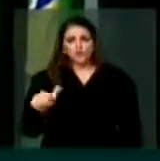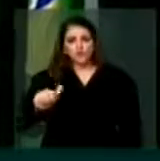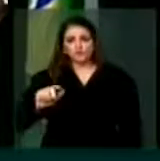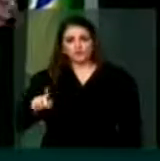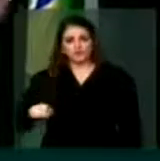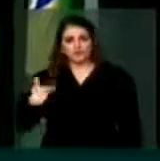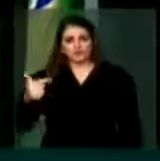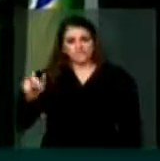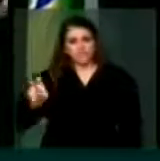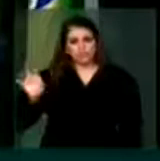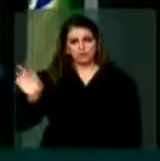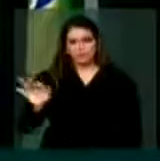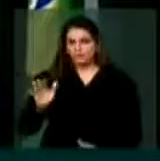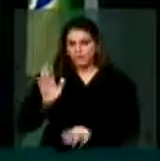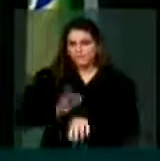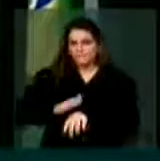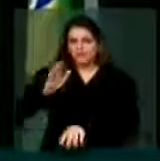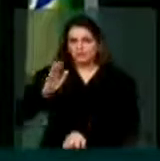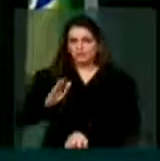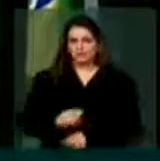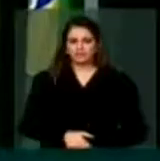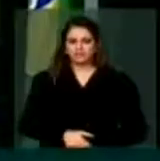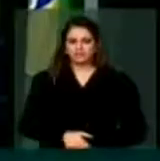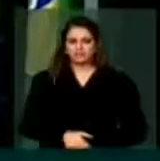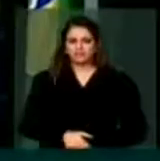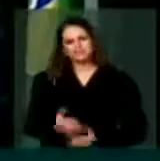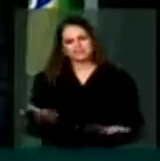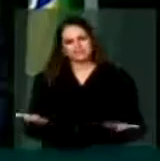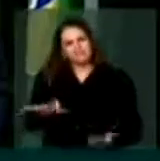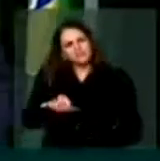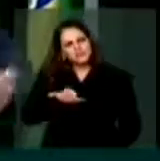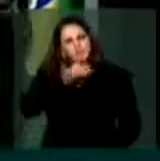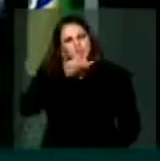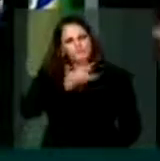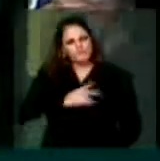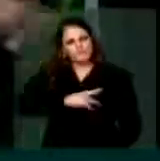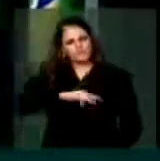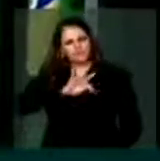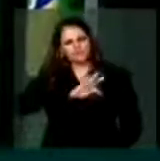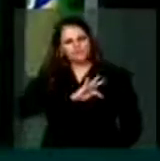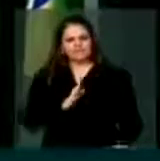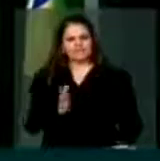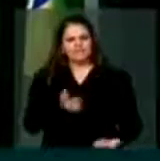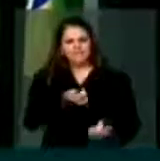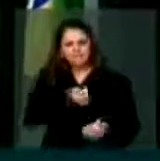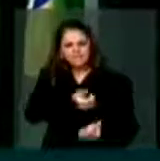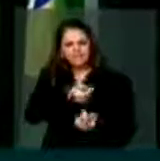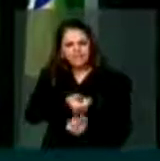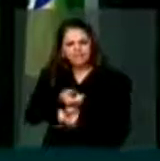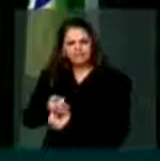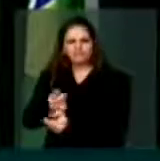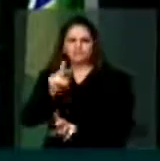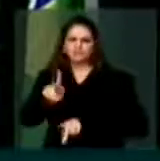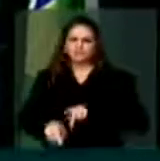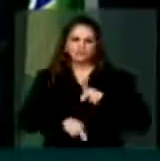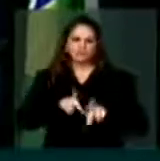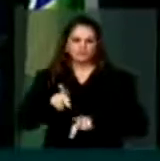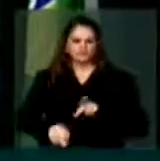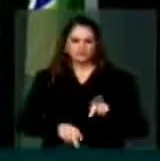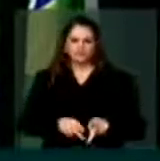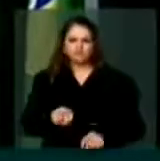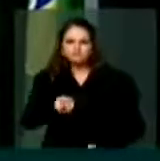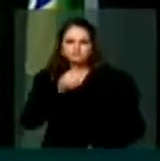11,25%. Essa era a receita tucana, essa é a receita petista de encanar a população, de tolher a